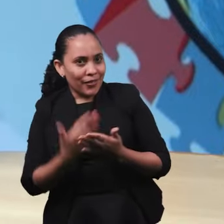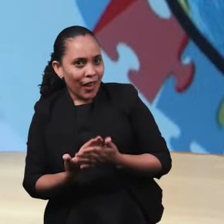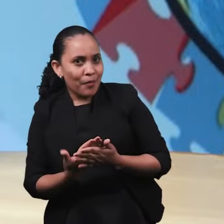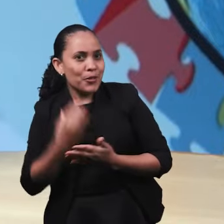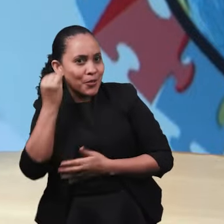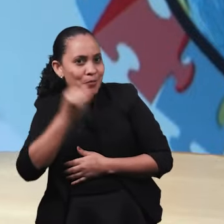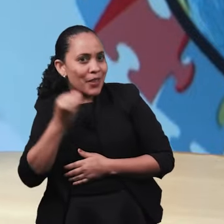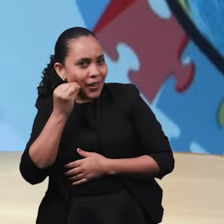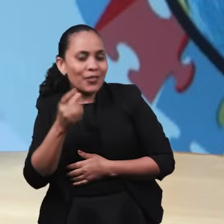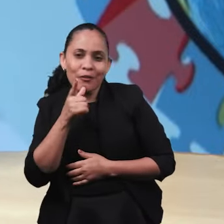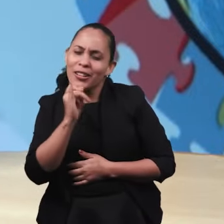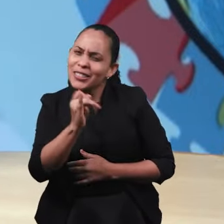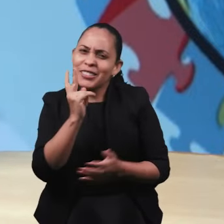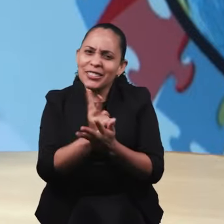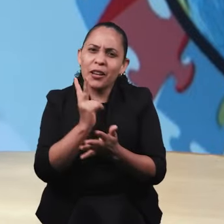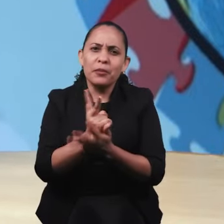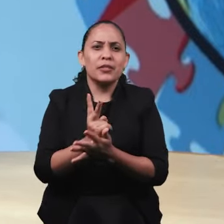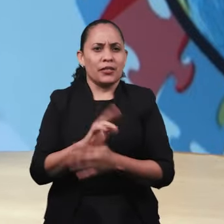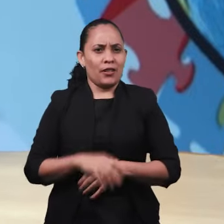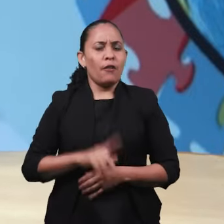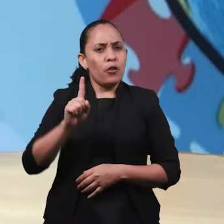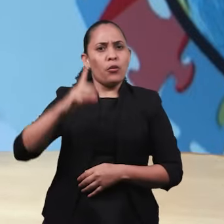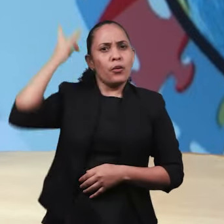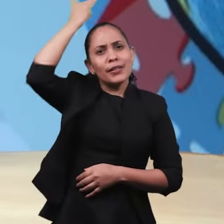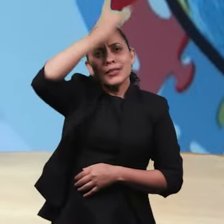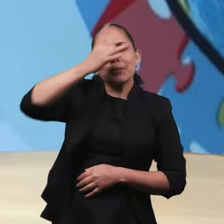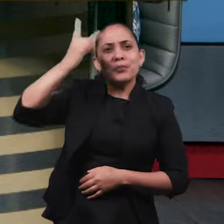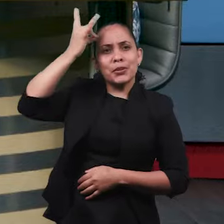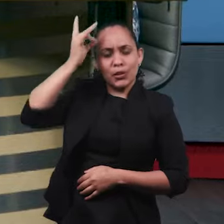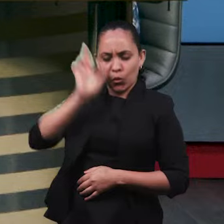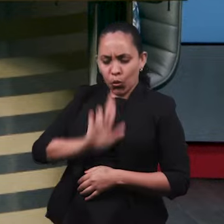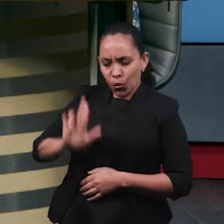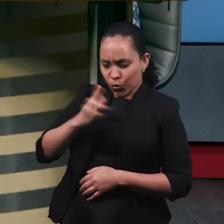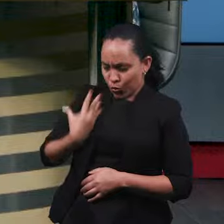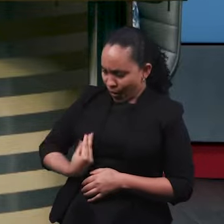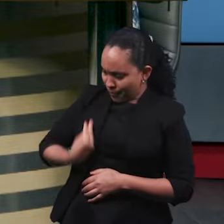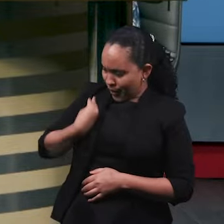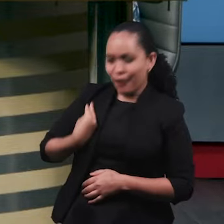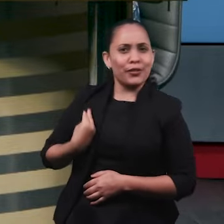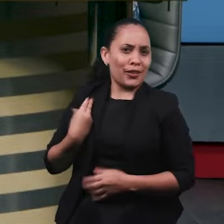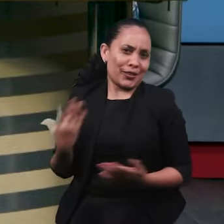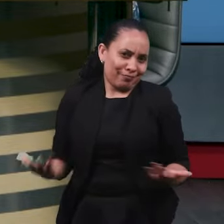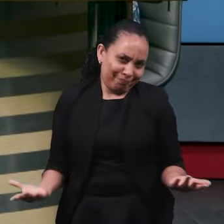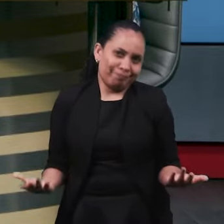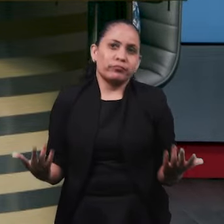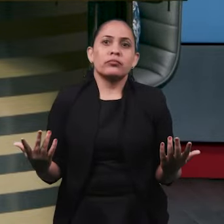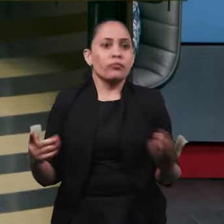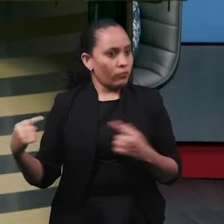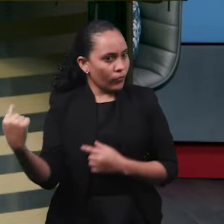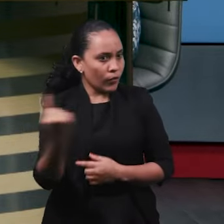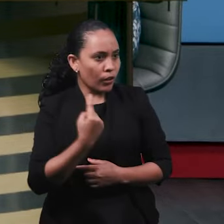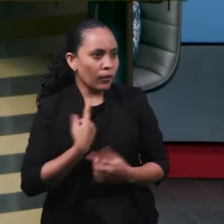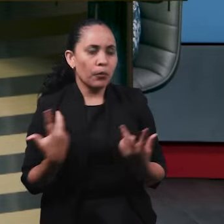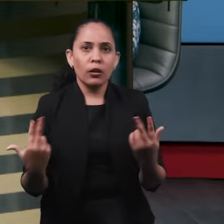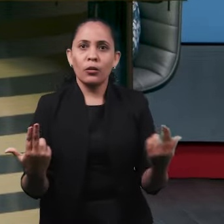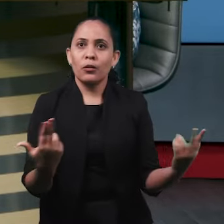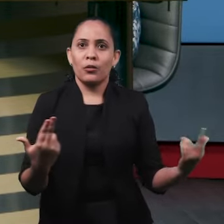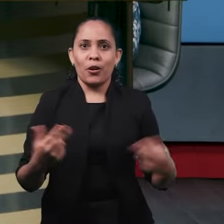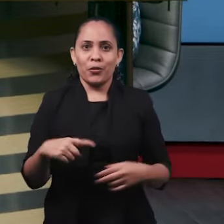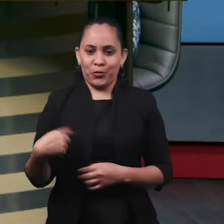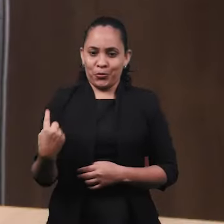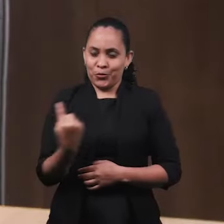dela. Quem me capacitou para esse trabalho foi o Espírito Santo. Maravilha, né? Deus. E como tudo, né? Nós estamos aqui prontos, nós